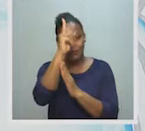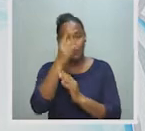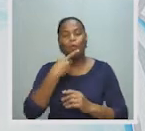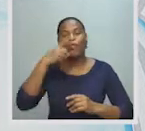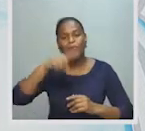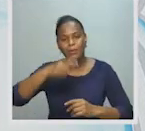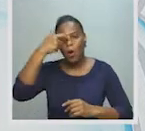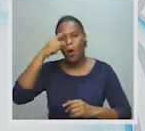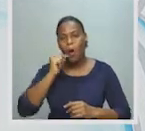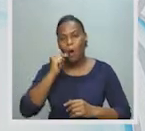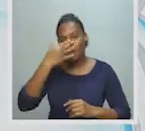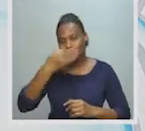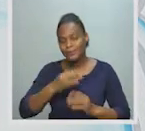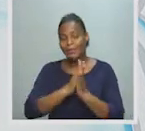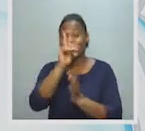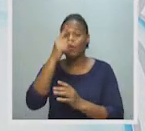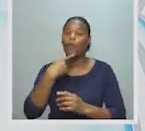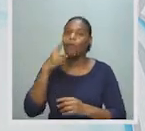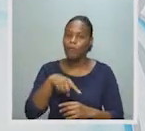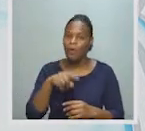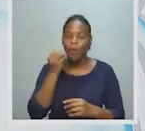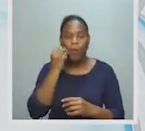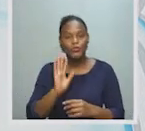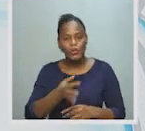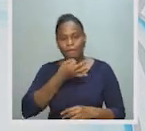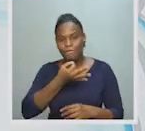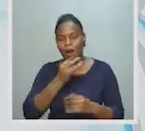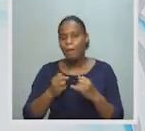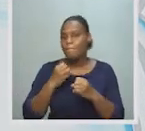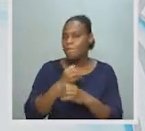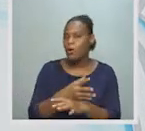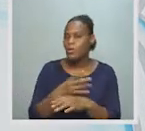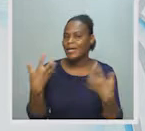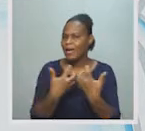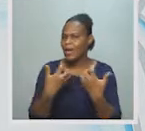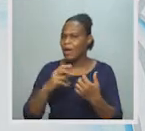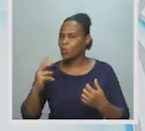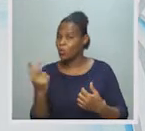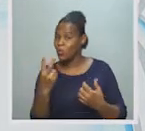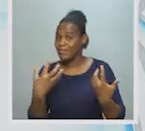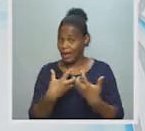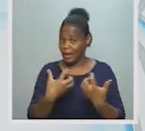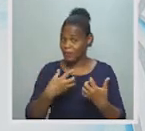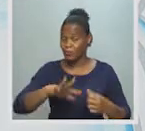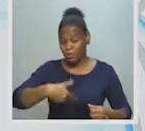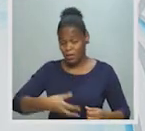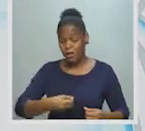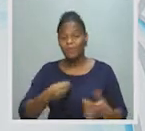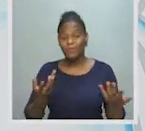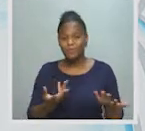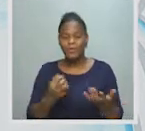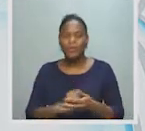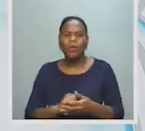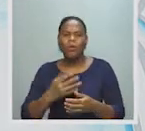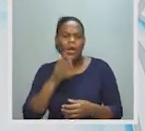a ressacralização, como já falamos, foi precisamente após as duas guerras mundiais. E